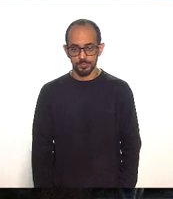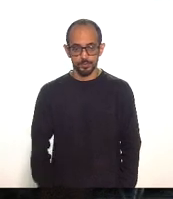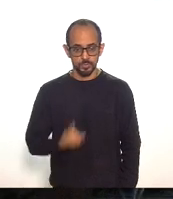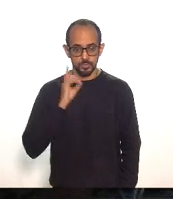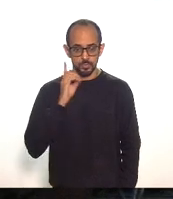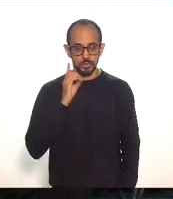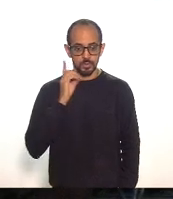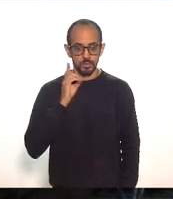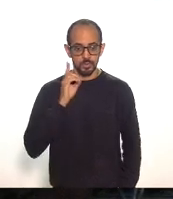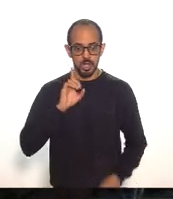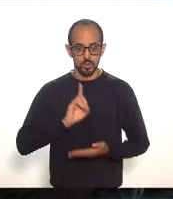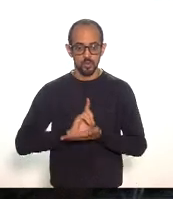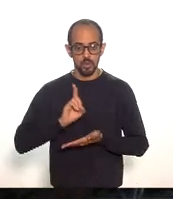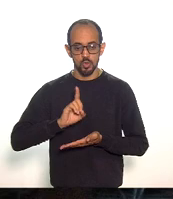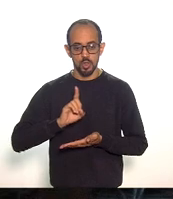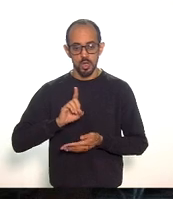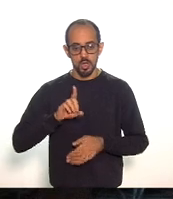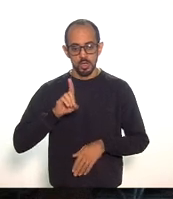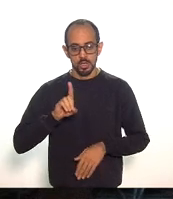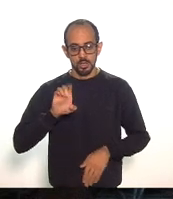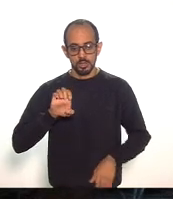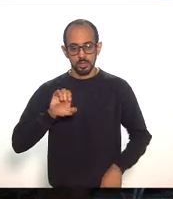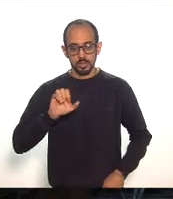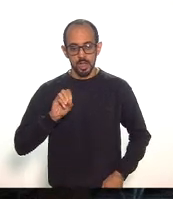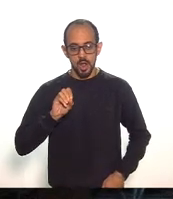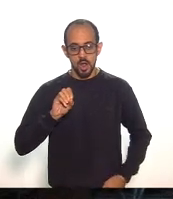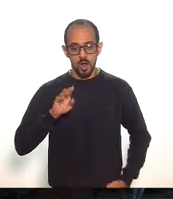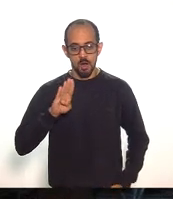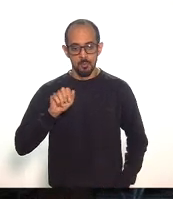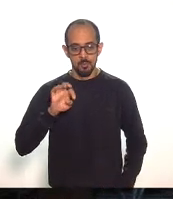Deputado doutor Deodalto.